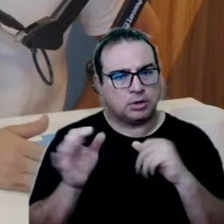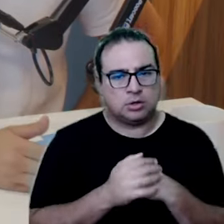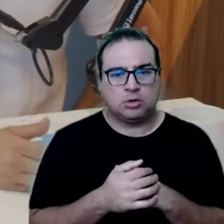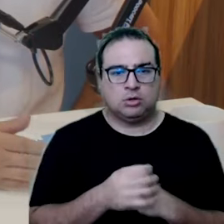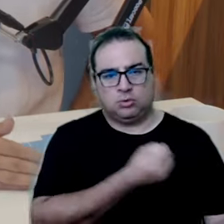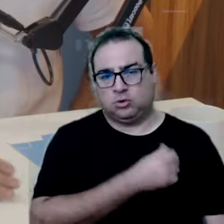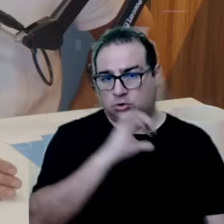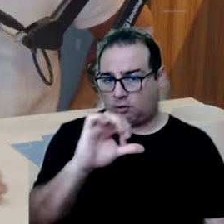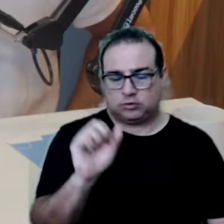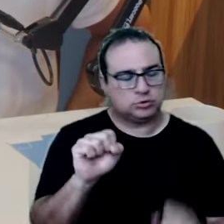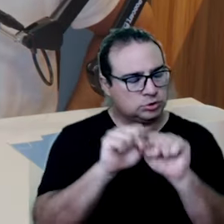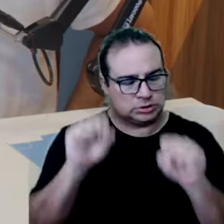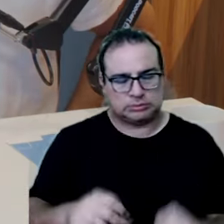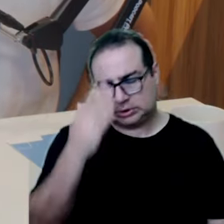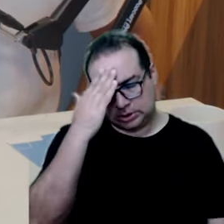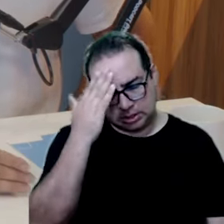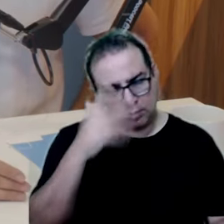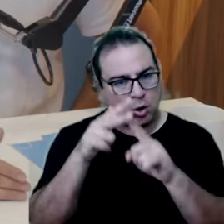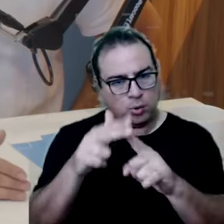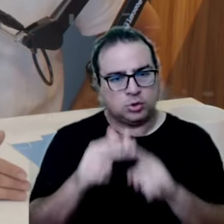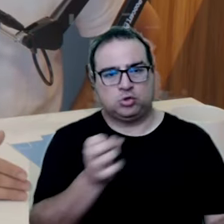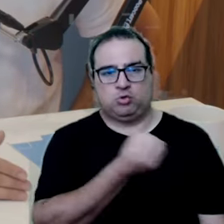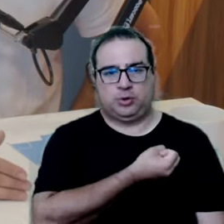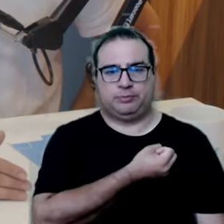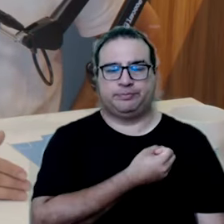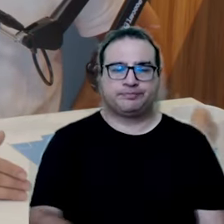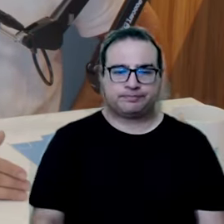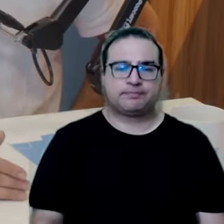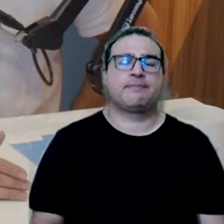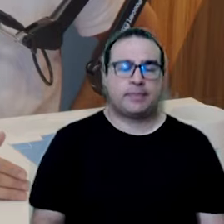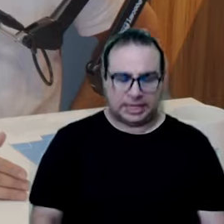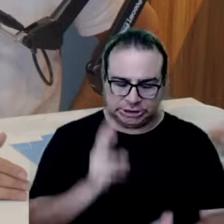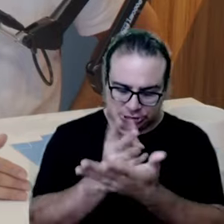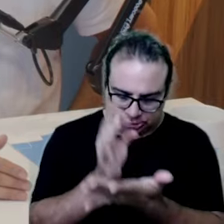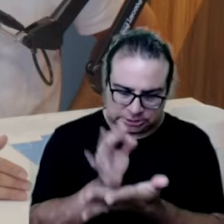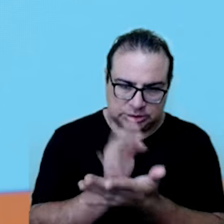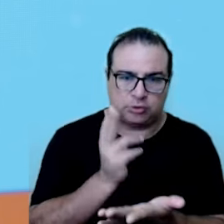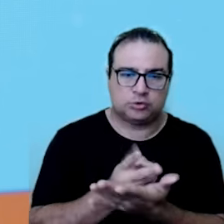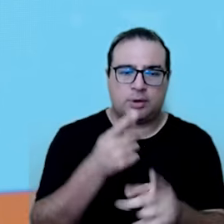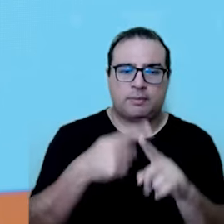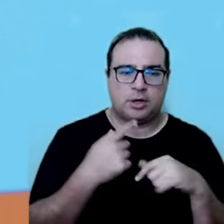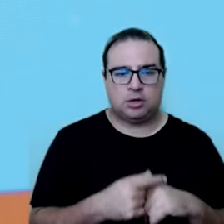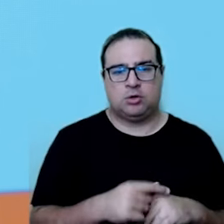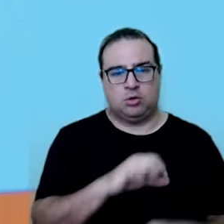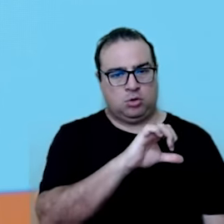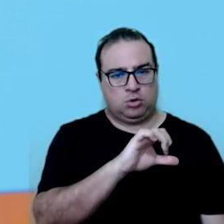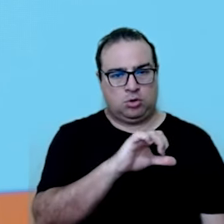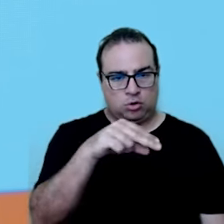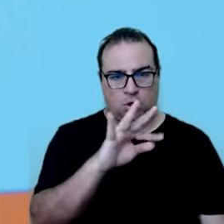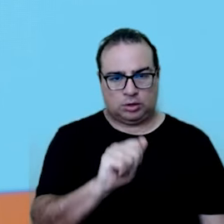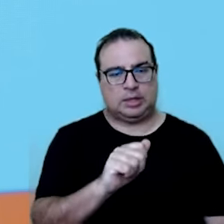tinha nota nove não o sistema automaticamente ele vai fazer a correção da numeração isso ele vai continuar seguindo como número nove porque a nota Não foi